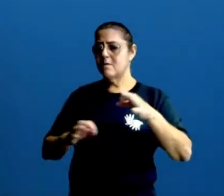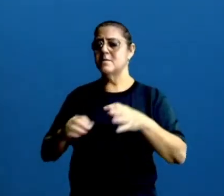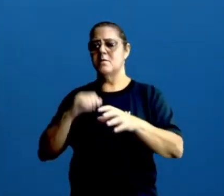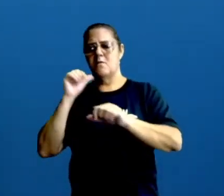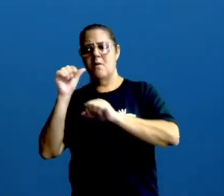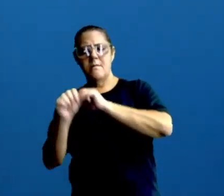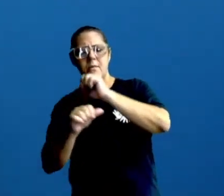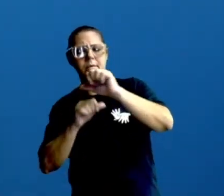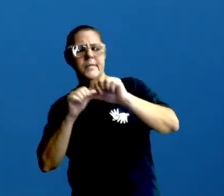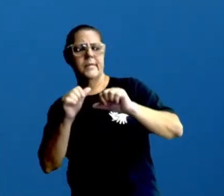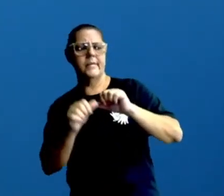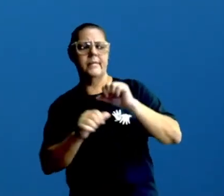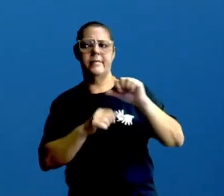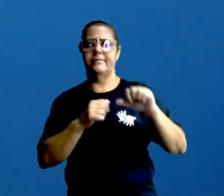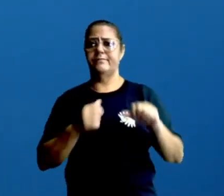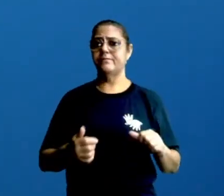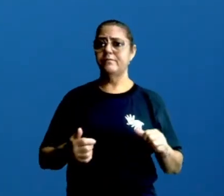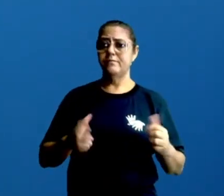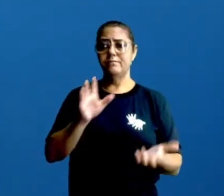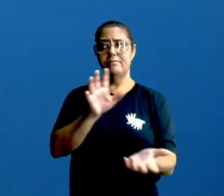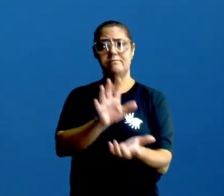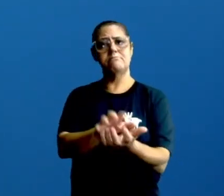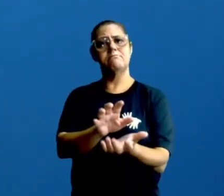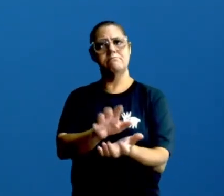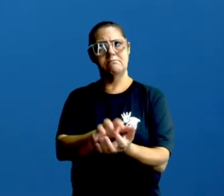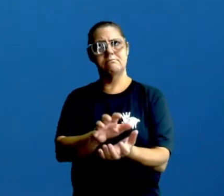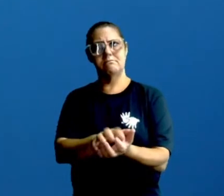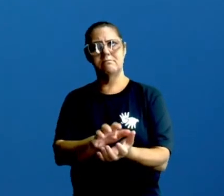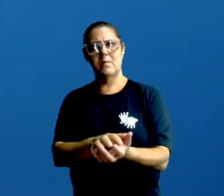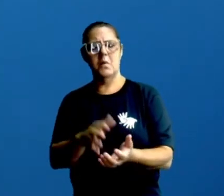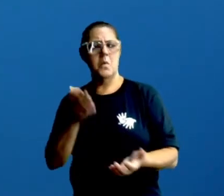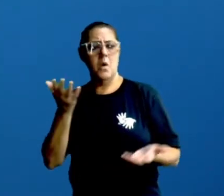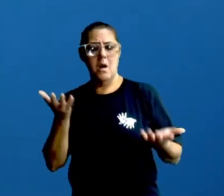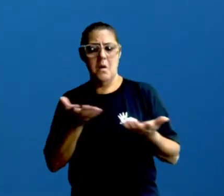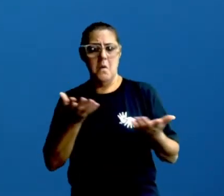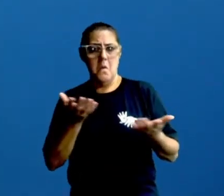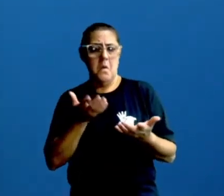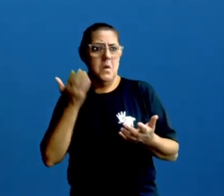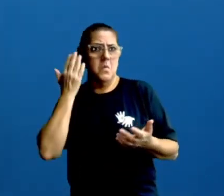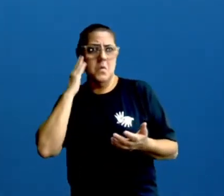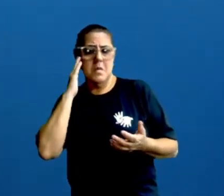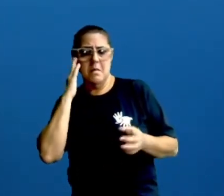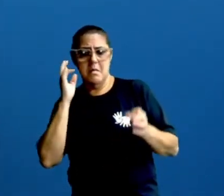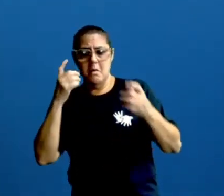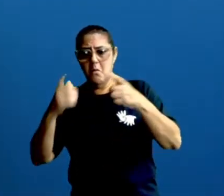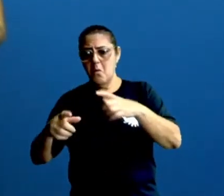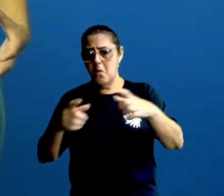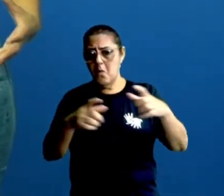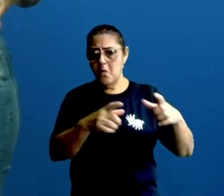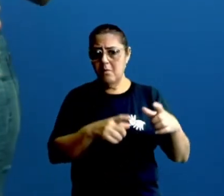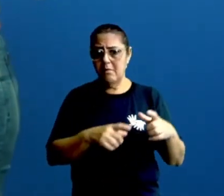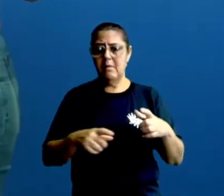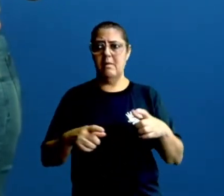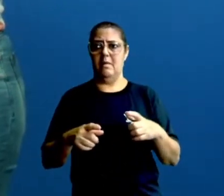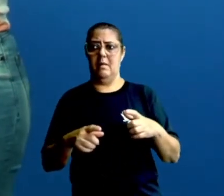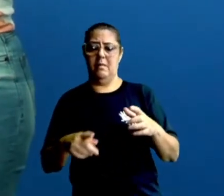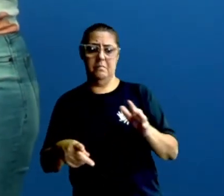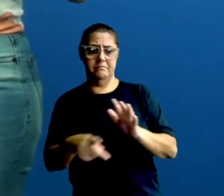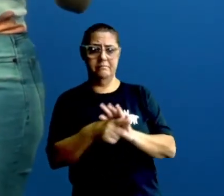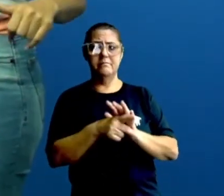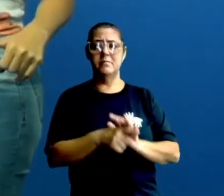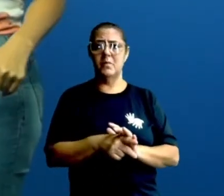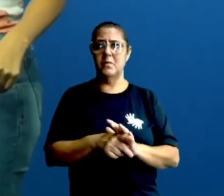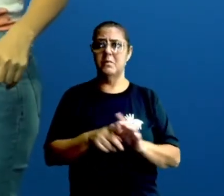mudando. Então não é à toa Pernambuco não compreender mais esse espaço de terra, sabe? E a gente